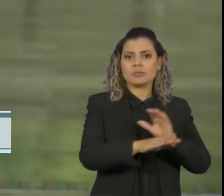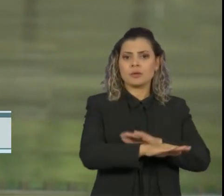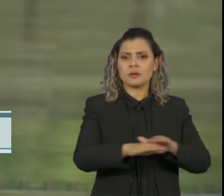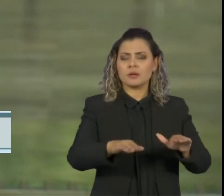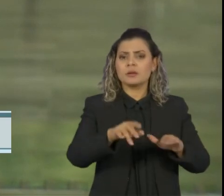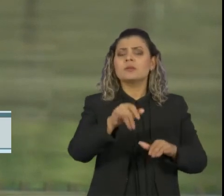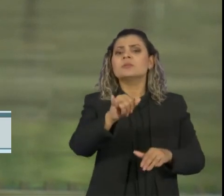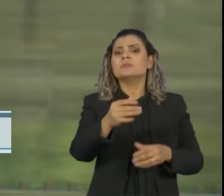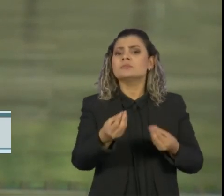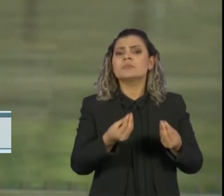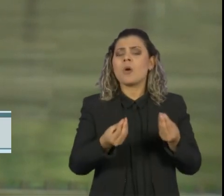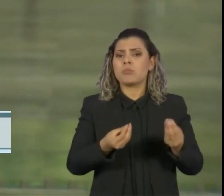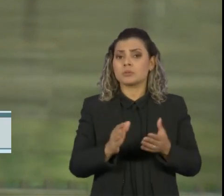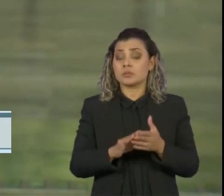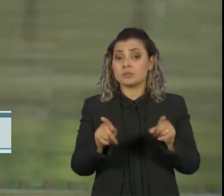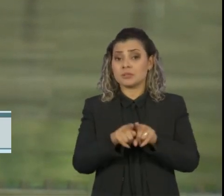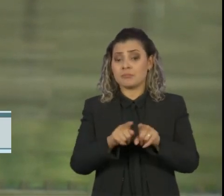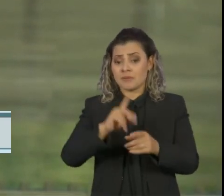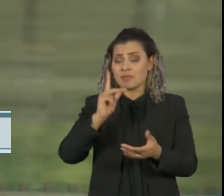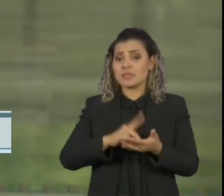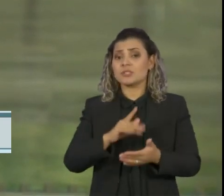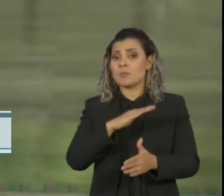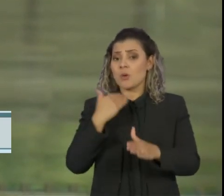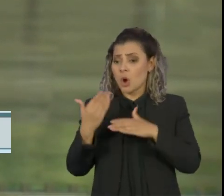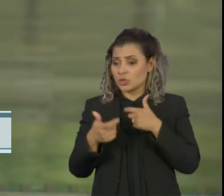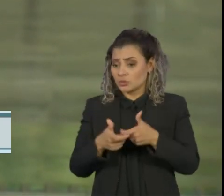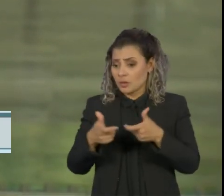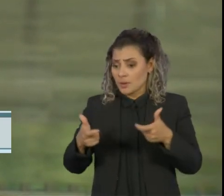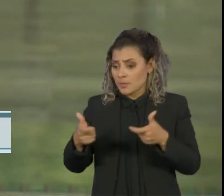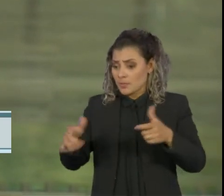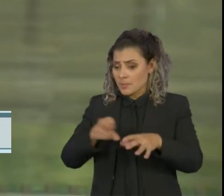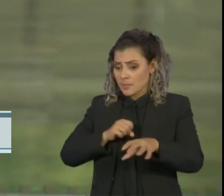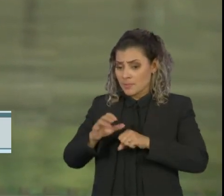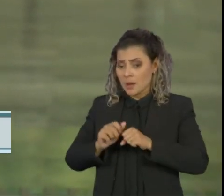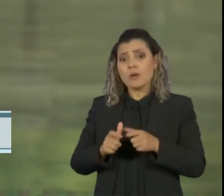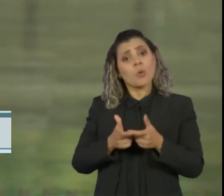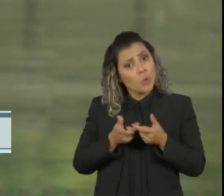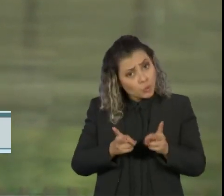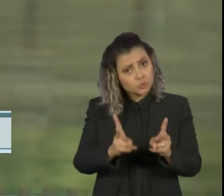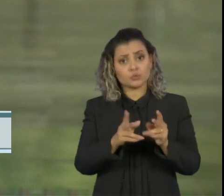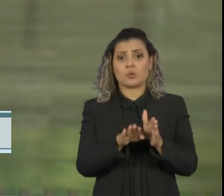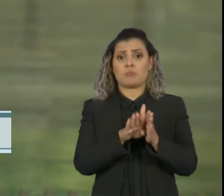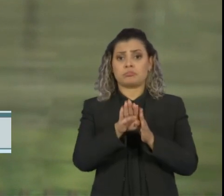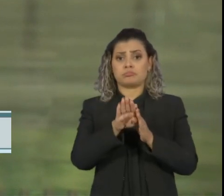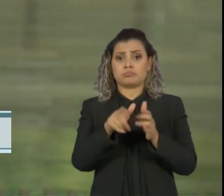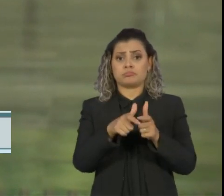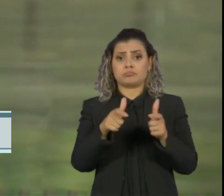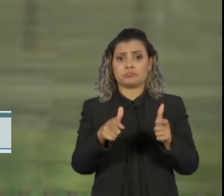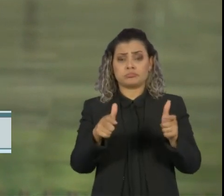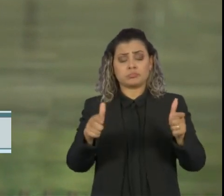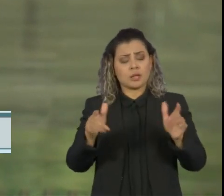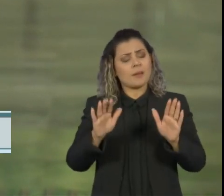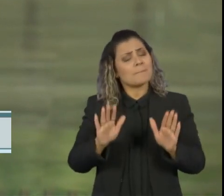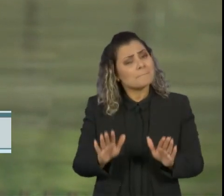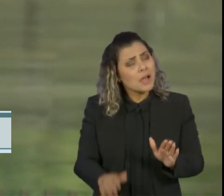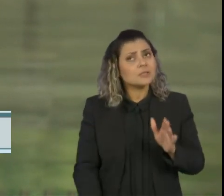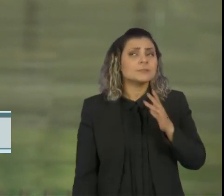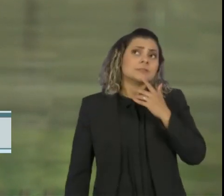São Paulo e a curva de óbitos e casos ela continua em ascensão. Até sendo um